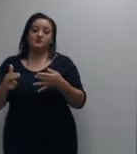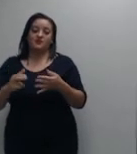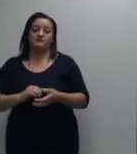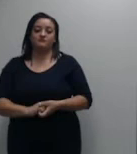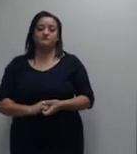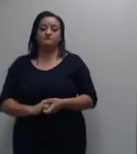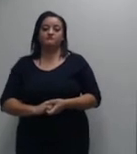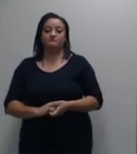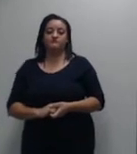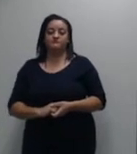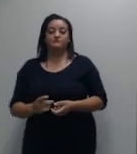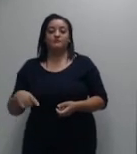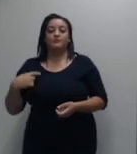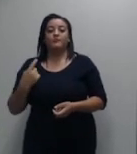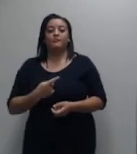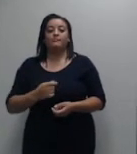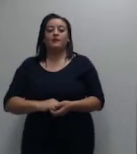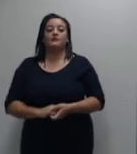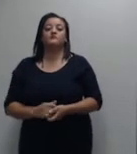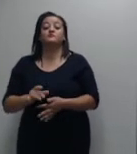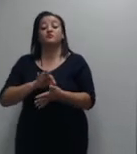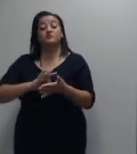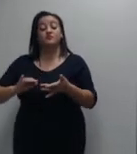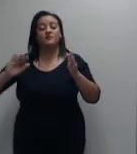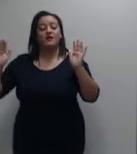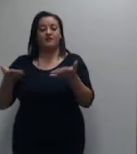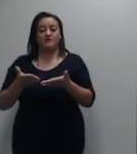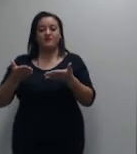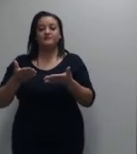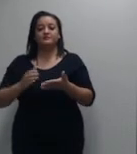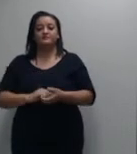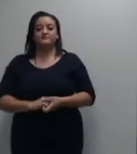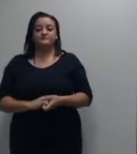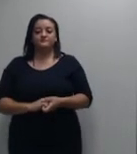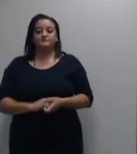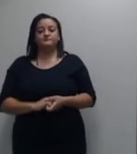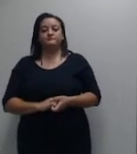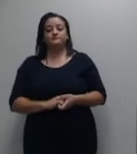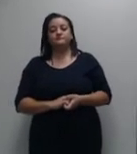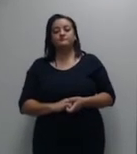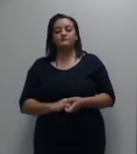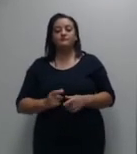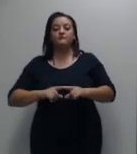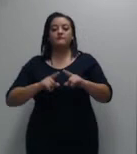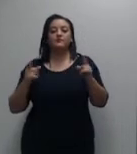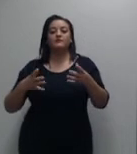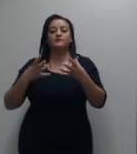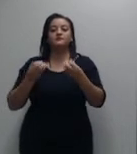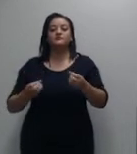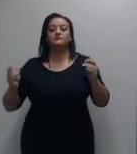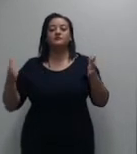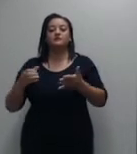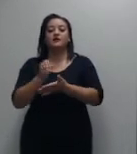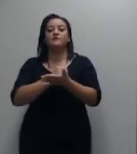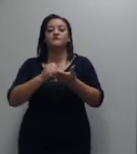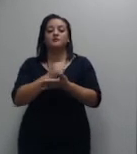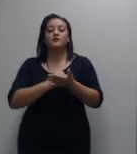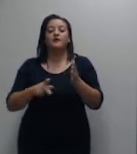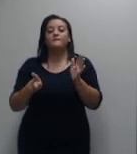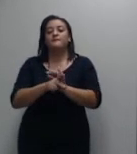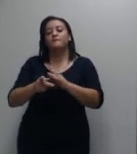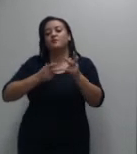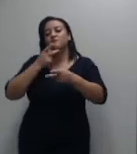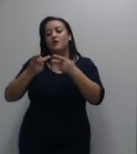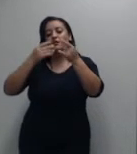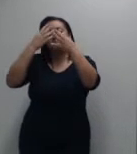acidente agora nós estamos corre né origem Mas vamos agora a fundamentação propriamente dita